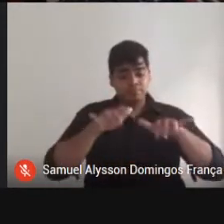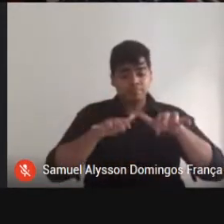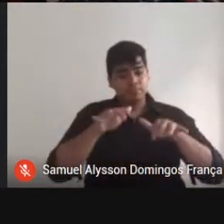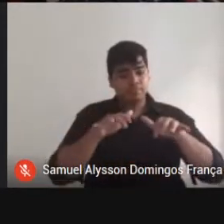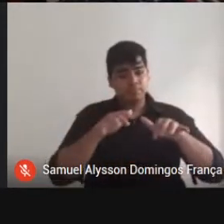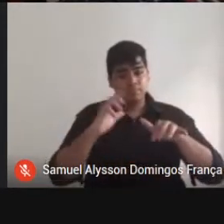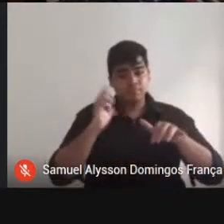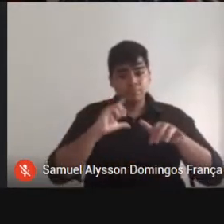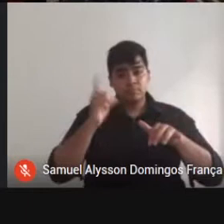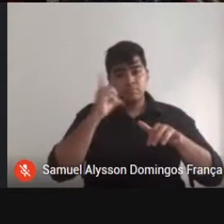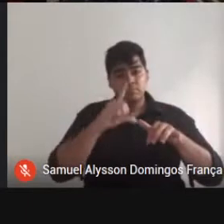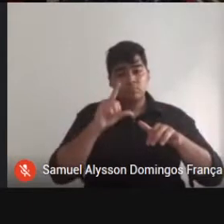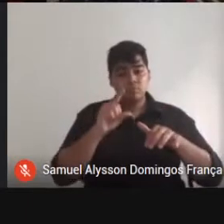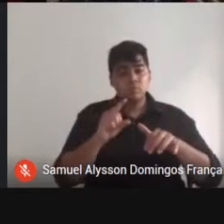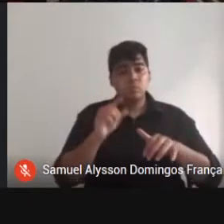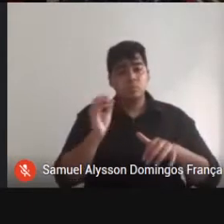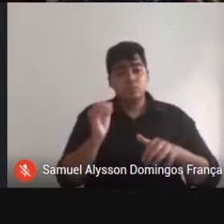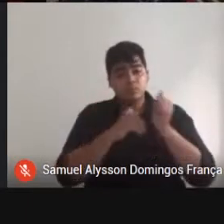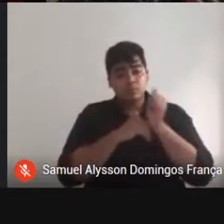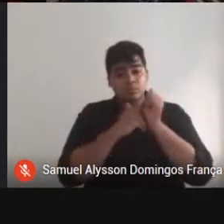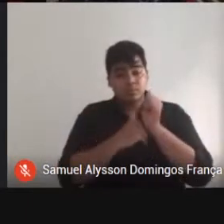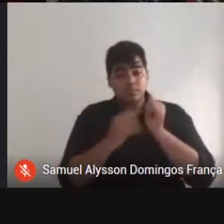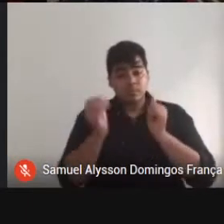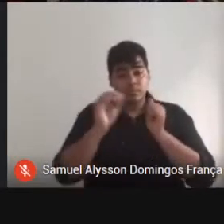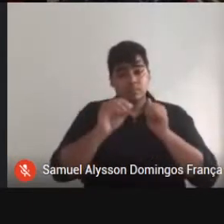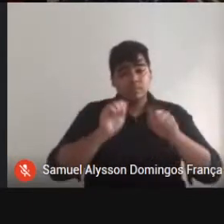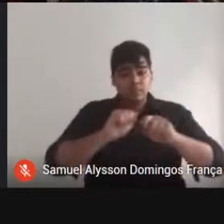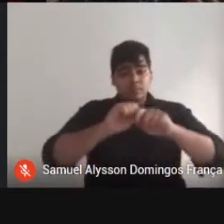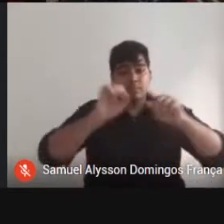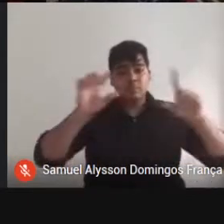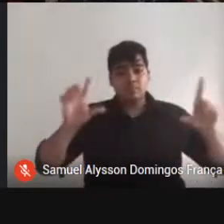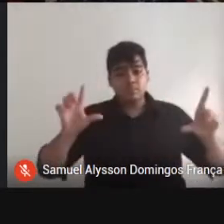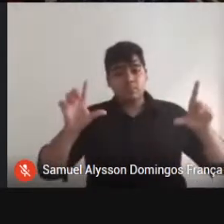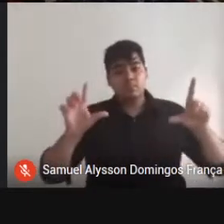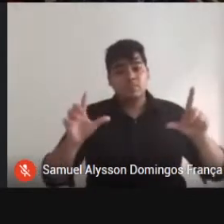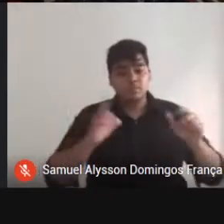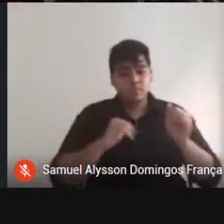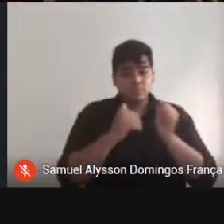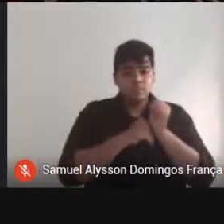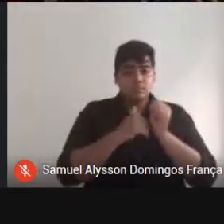para acessar com o código é esse aí, esse código numérico